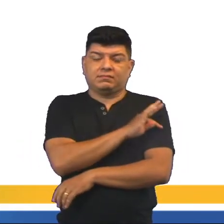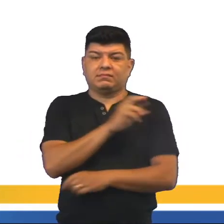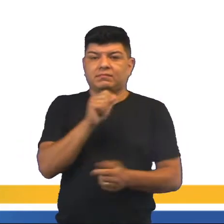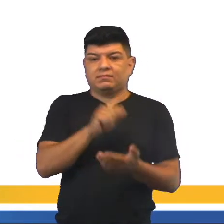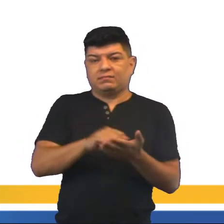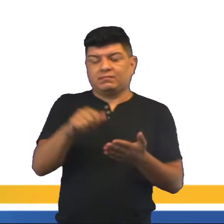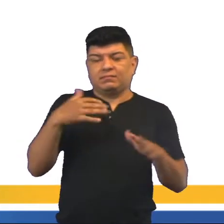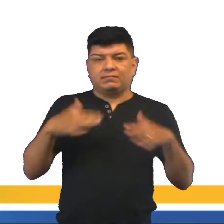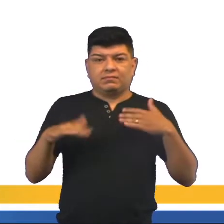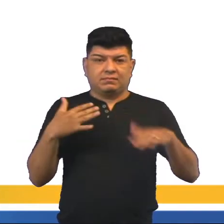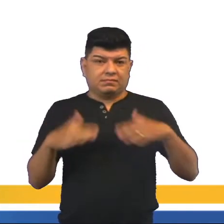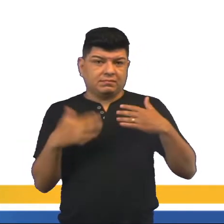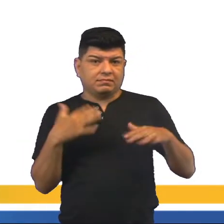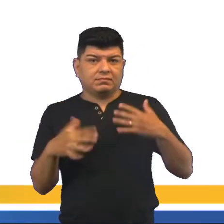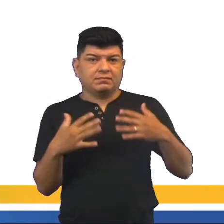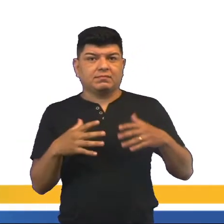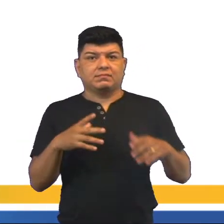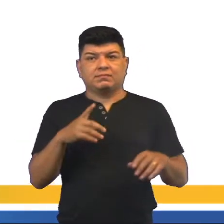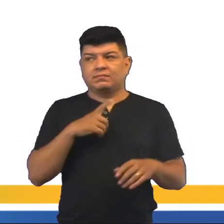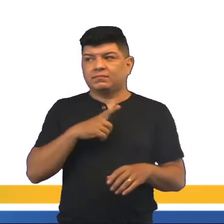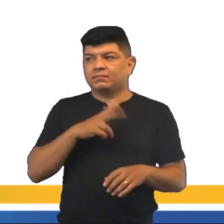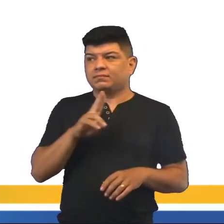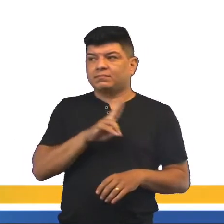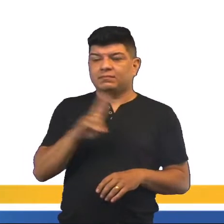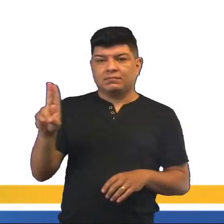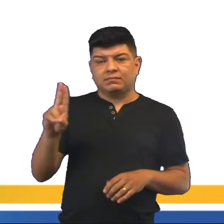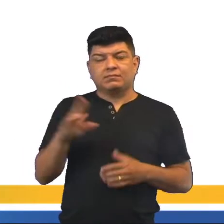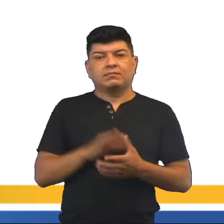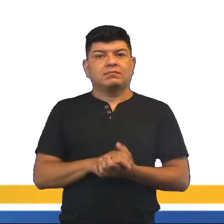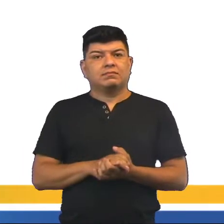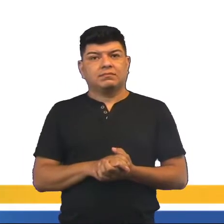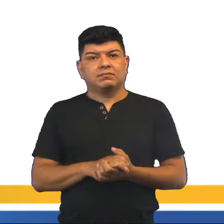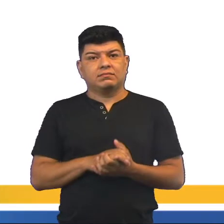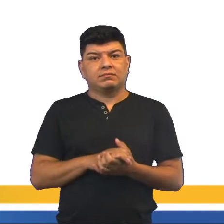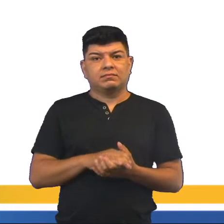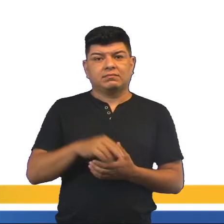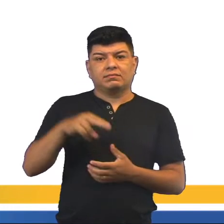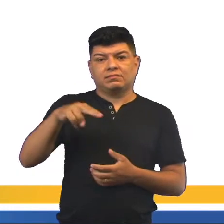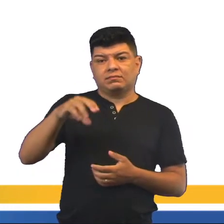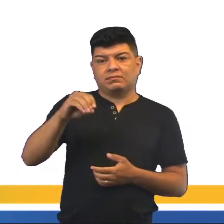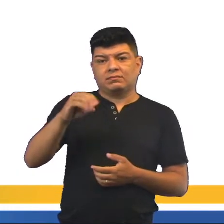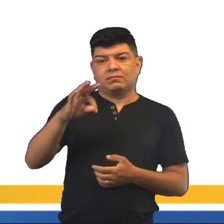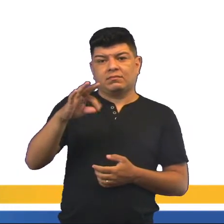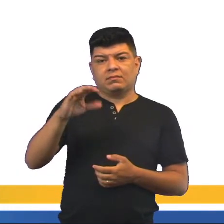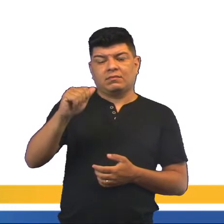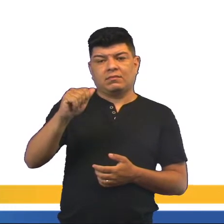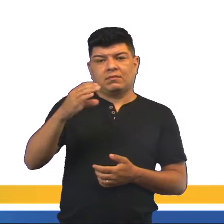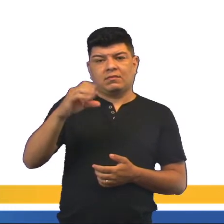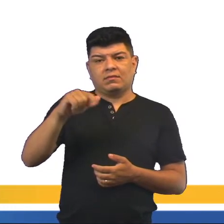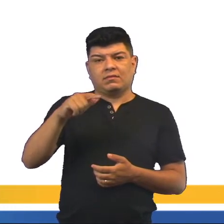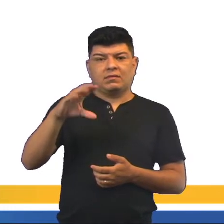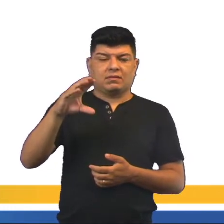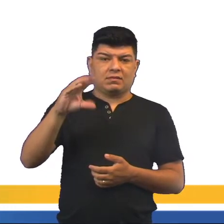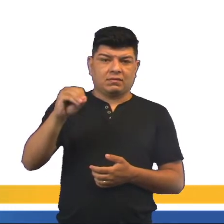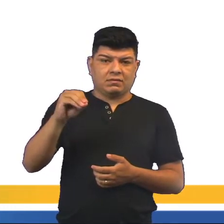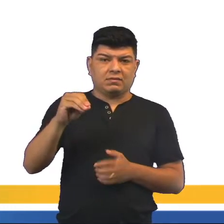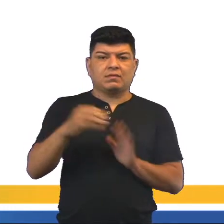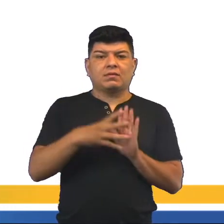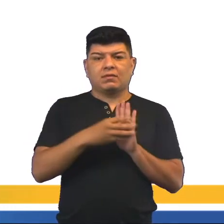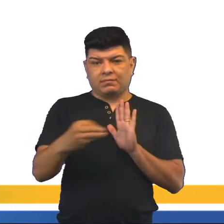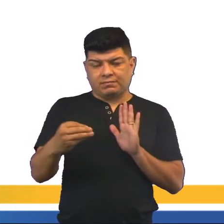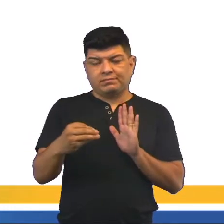o movimento, né, recebeu um nome, notação coreográfica, tá? Então, olha